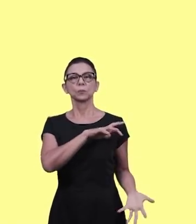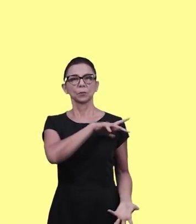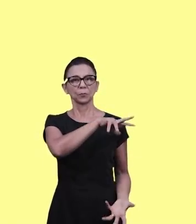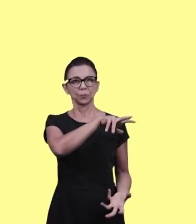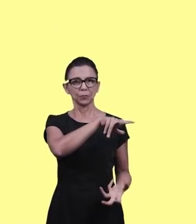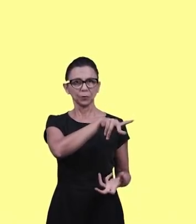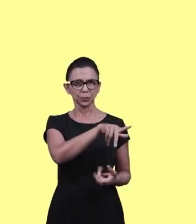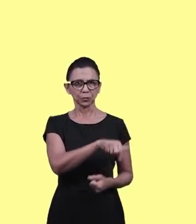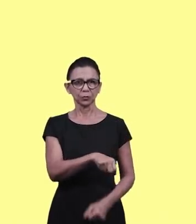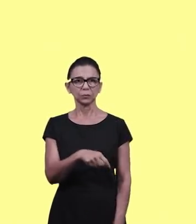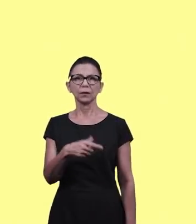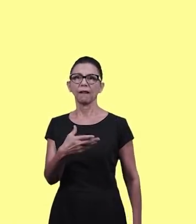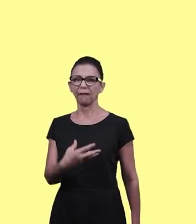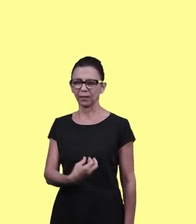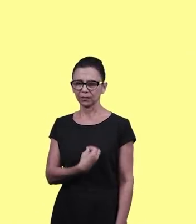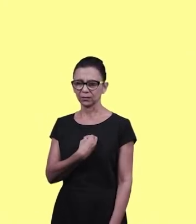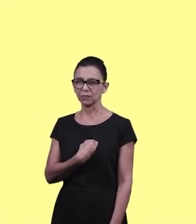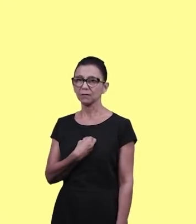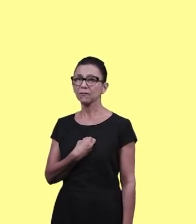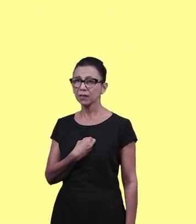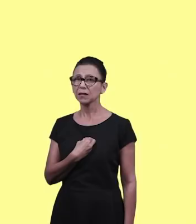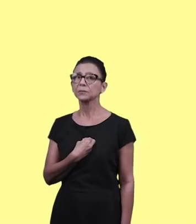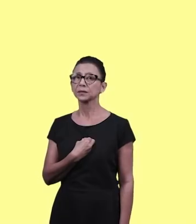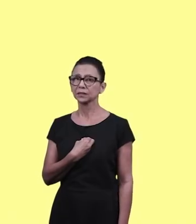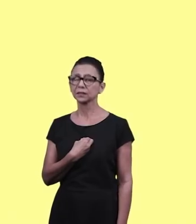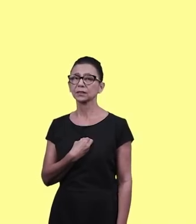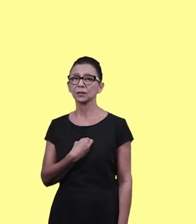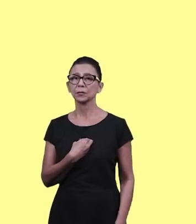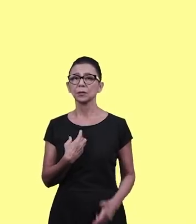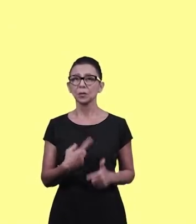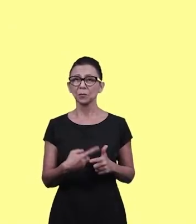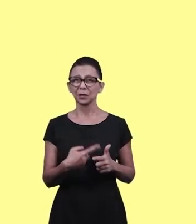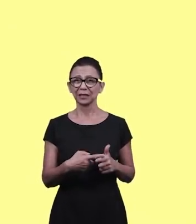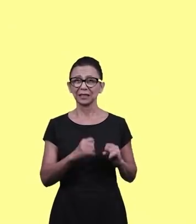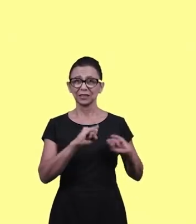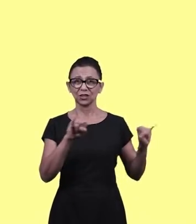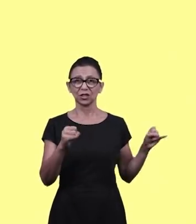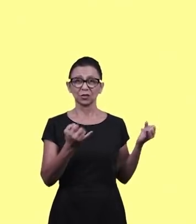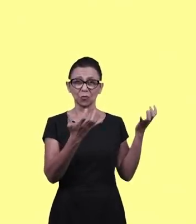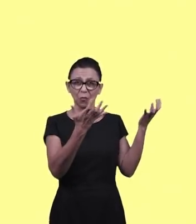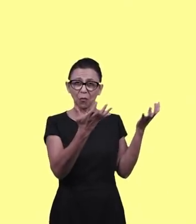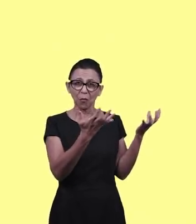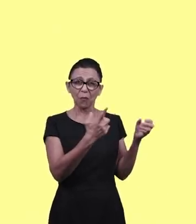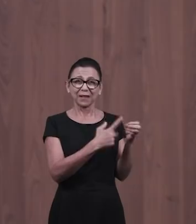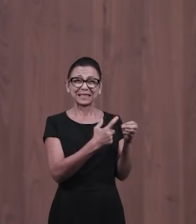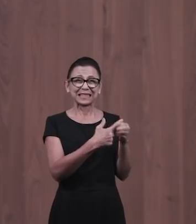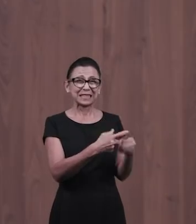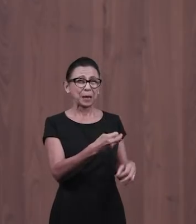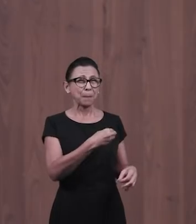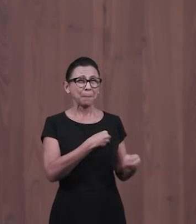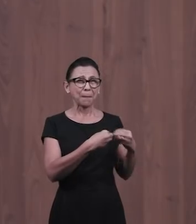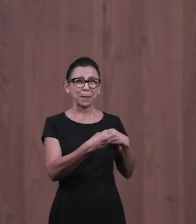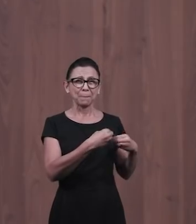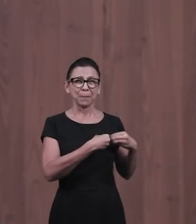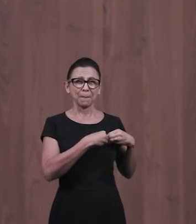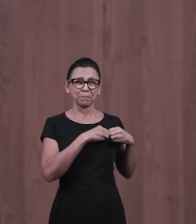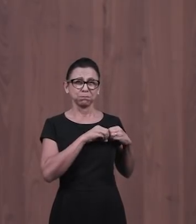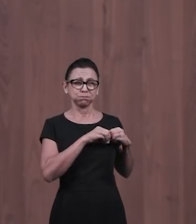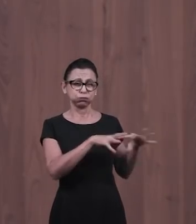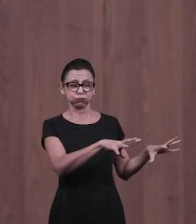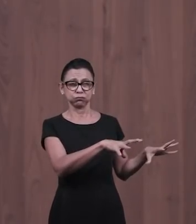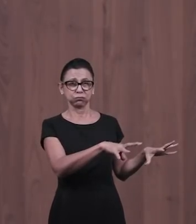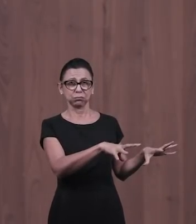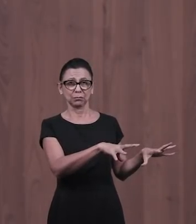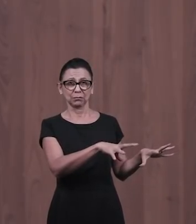nós estamos vivendo. Jericó era uma cidade que vivia no pecado e por isso Deus amaldiçoou